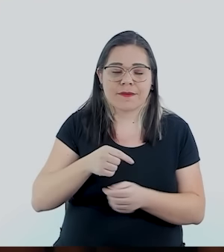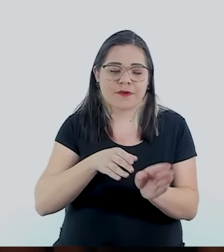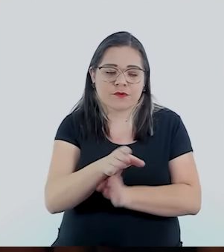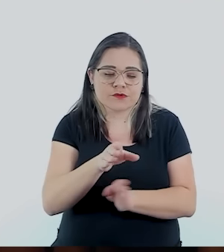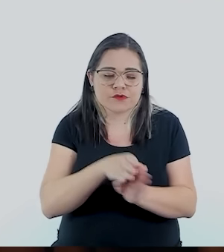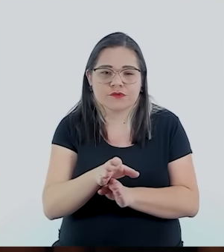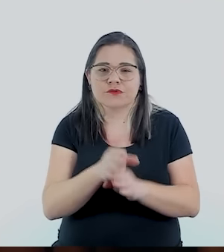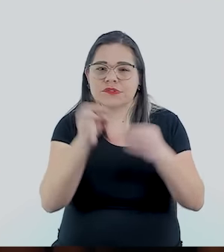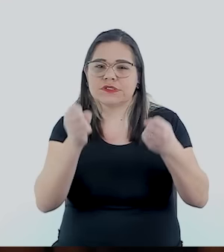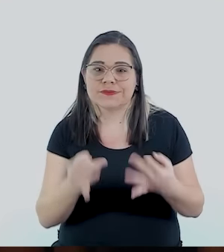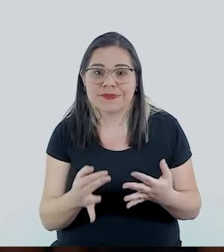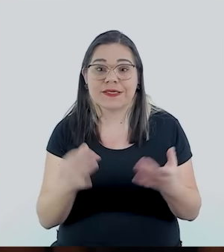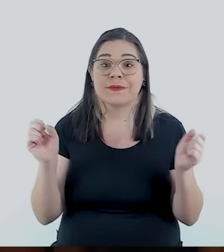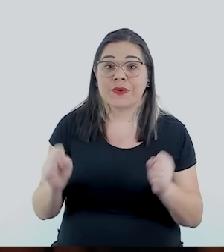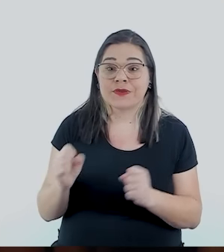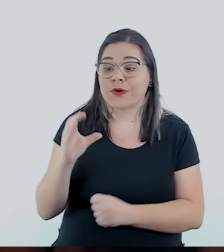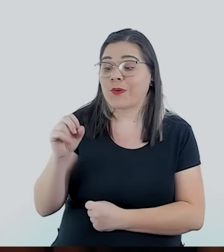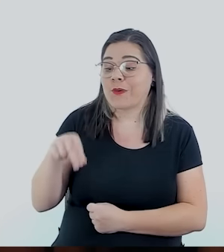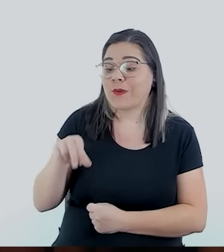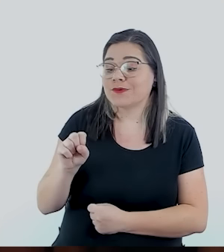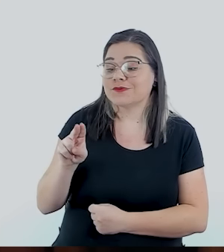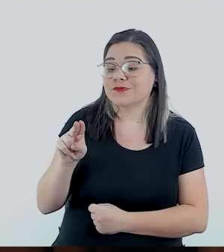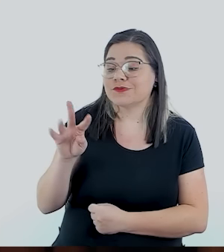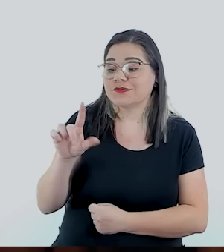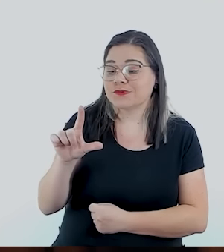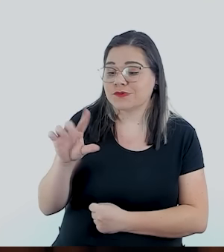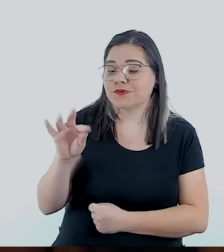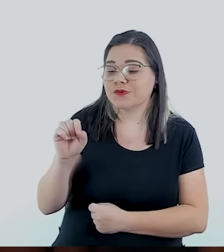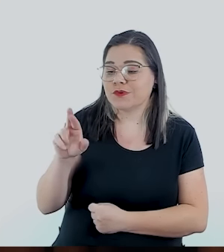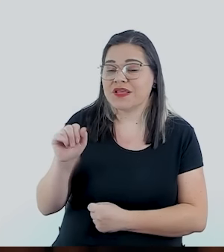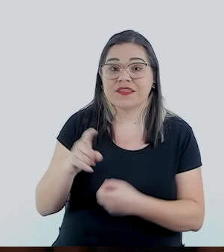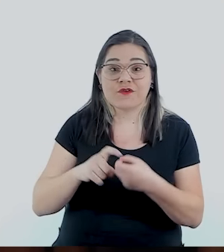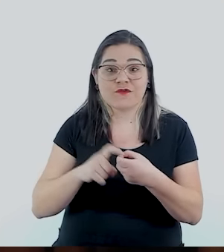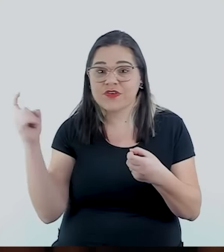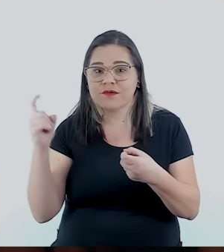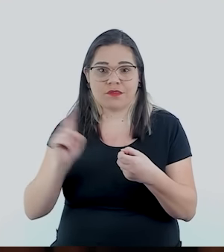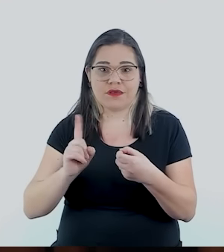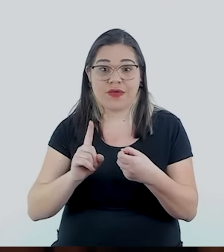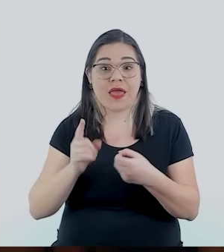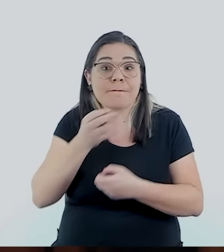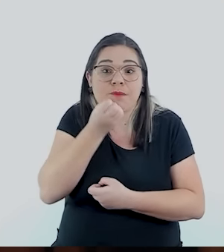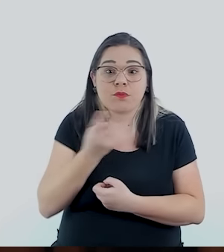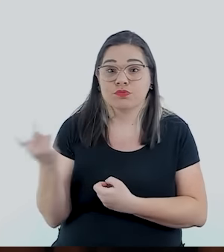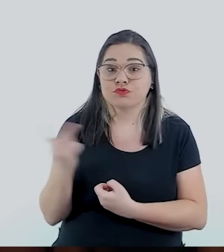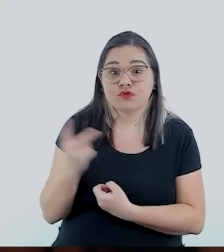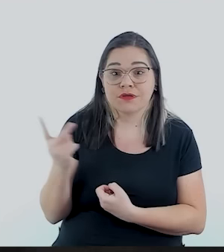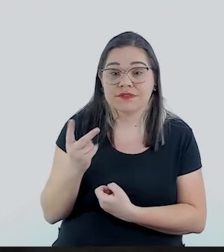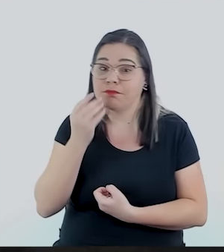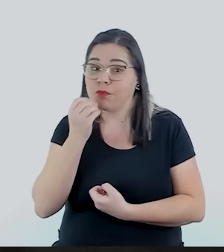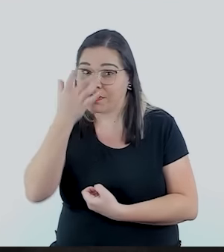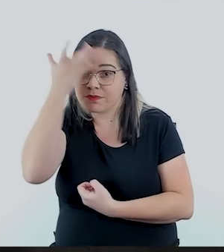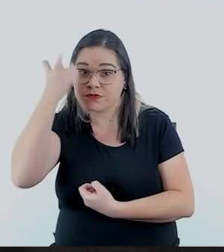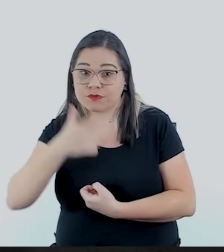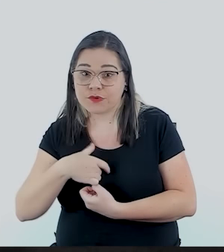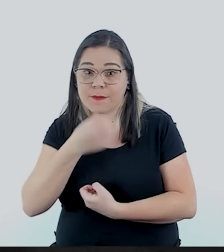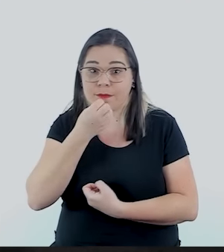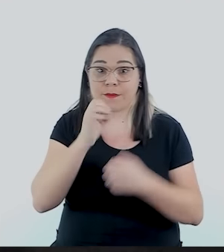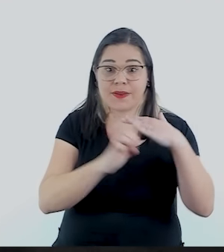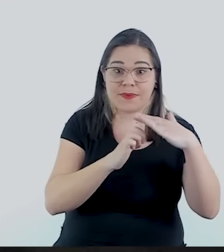mentoria dar uma consultoria e aí não tira esse vínculo totalmente é ótimo PR as duas partes tem a gente